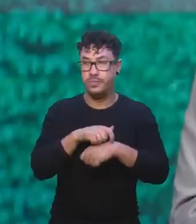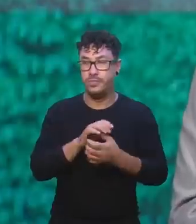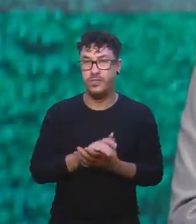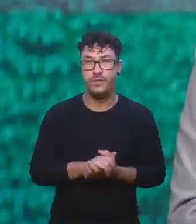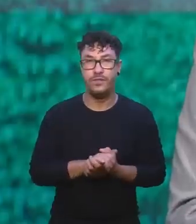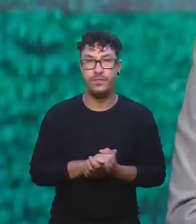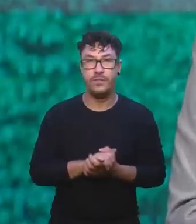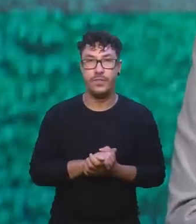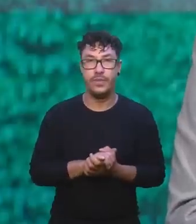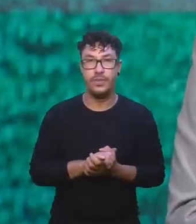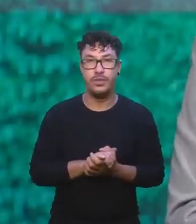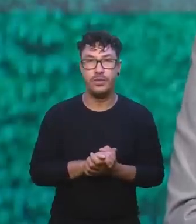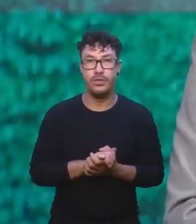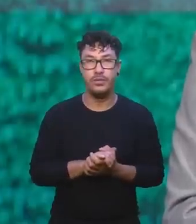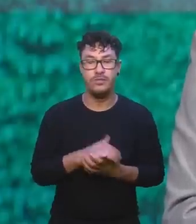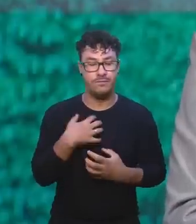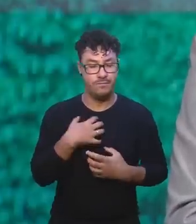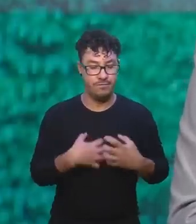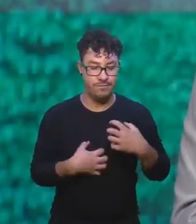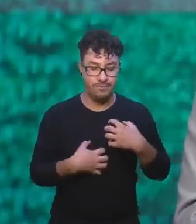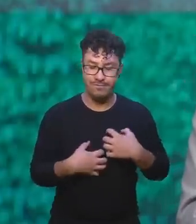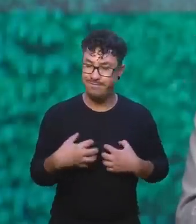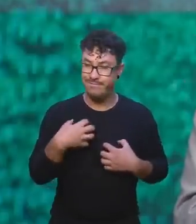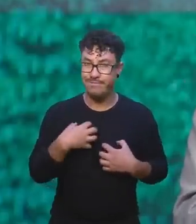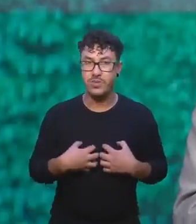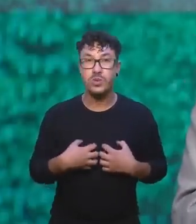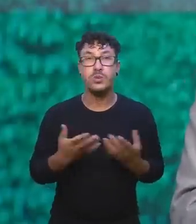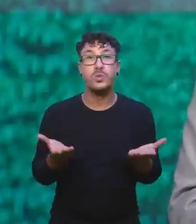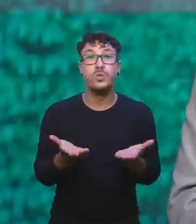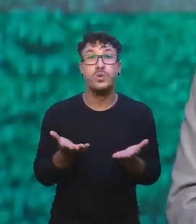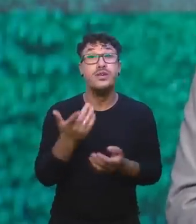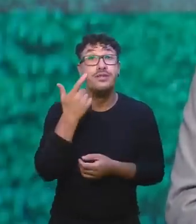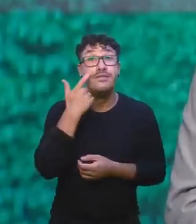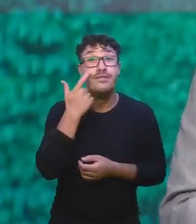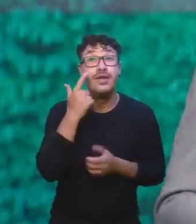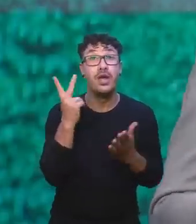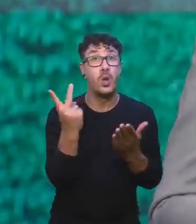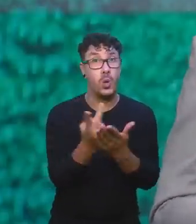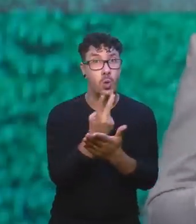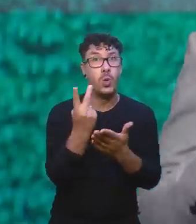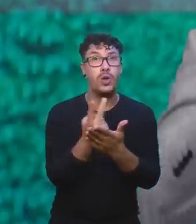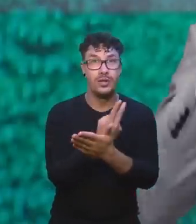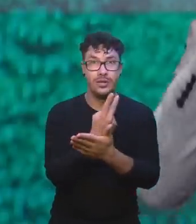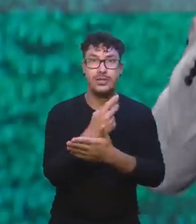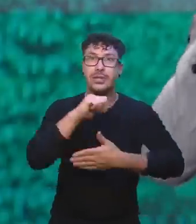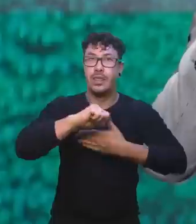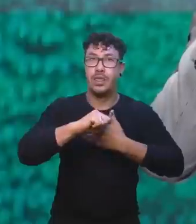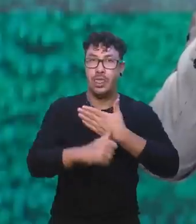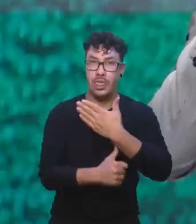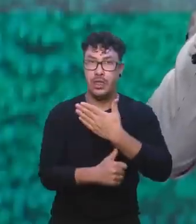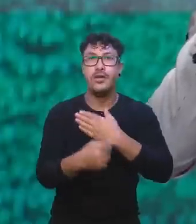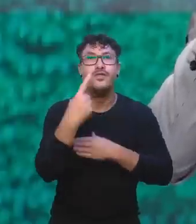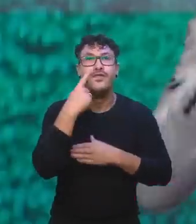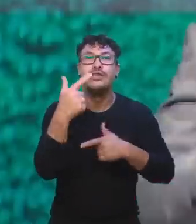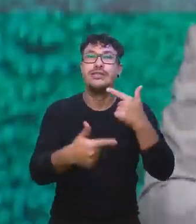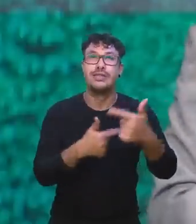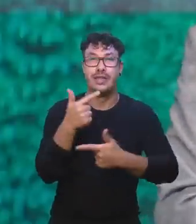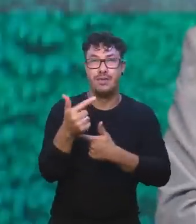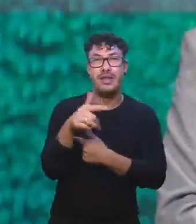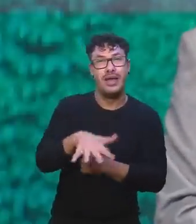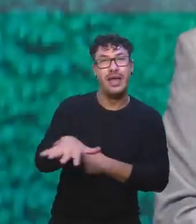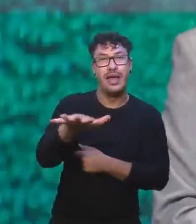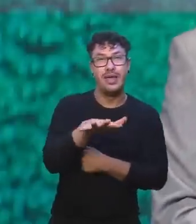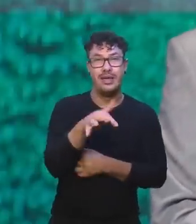Tempos de estarrecimento. Vemos ainda delitos, mesmo trabalhando na área jurídica e na área